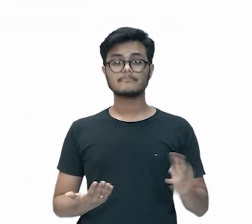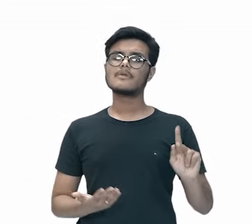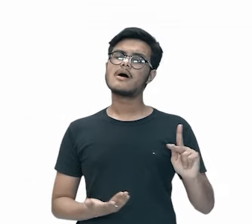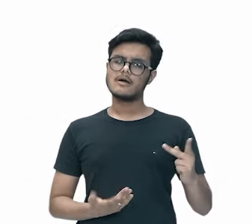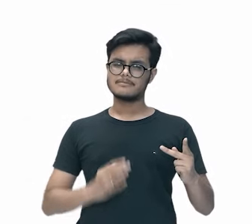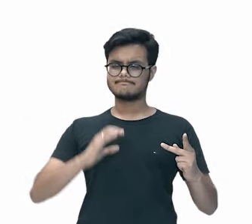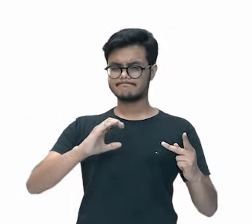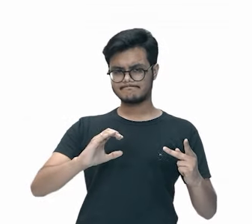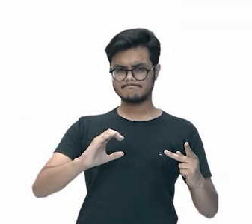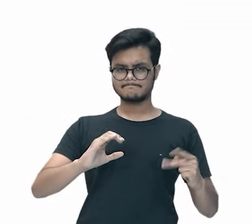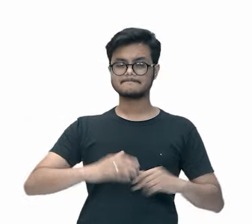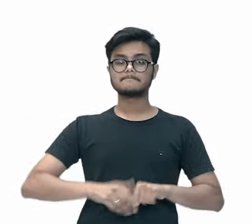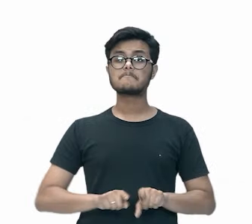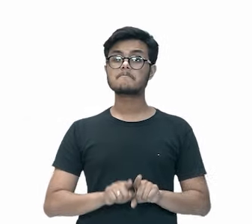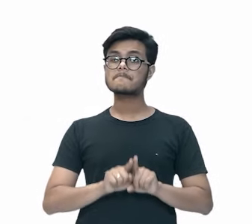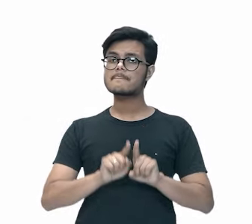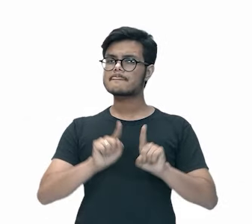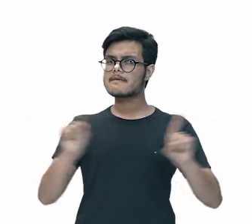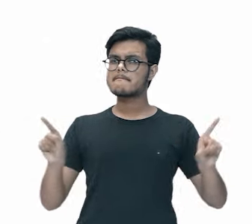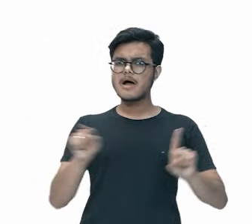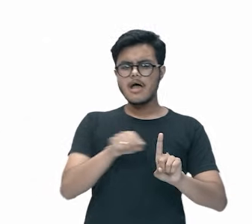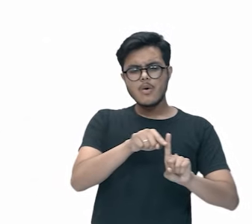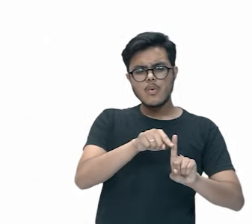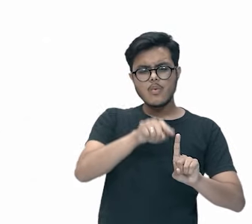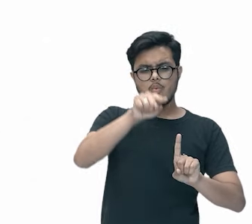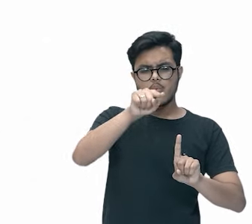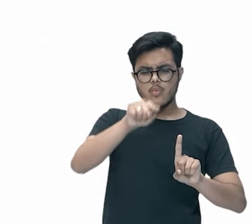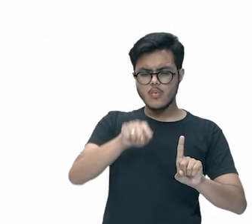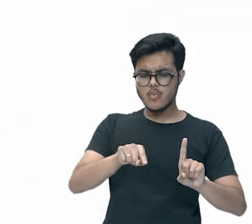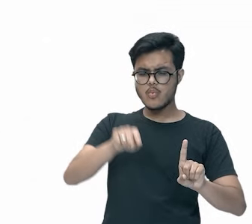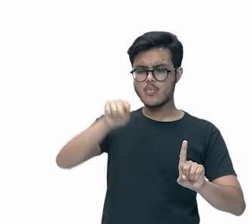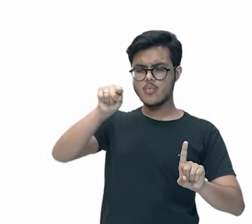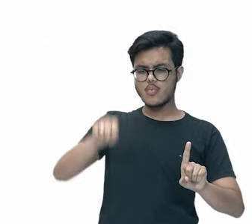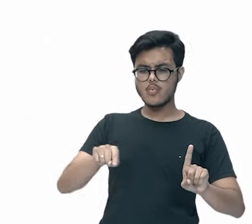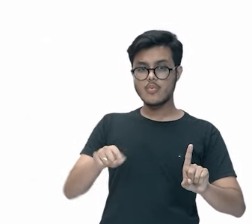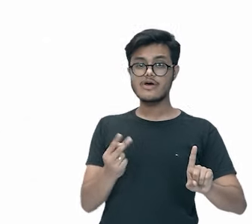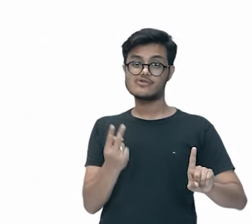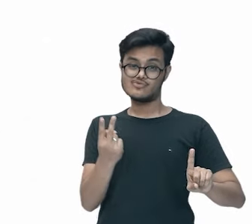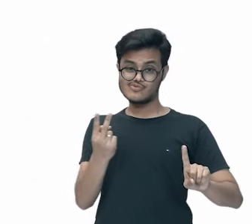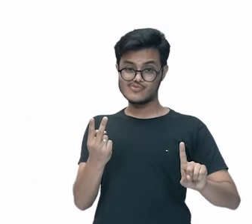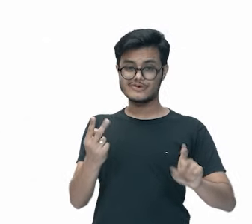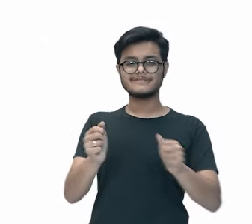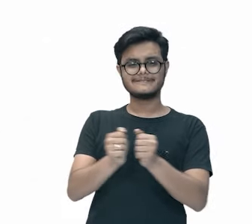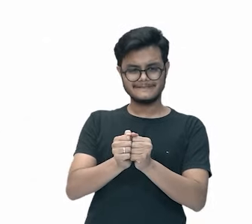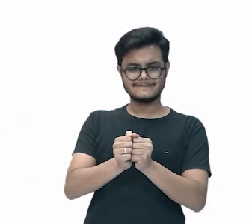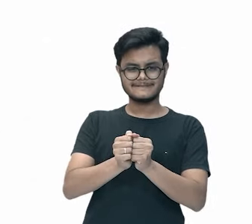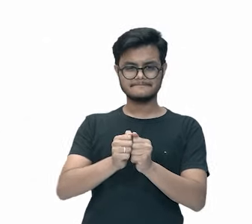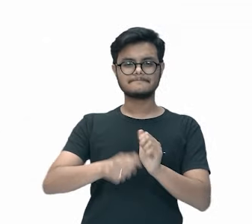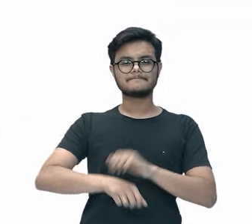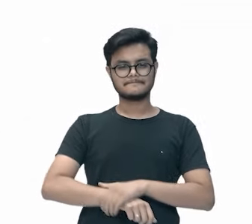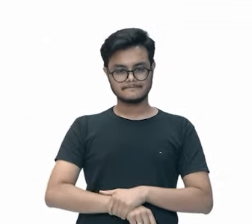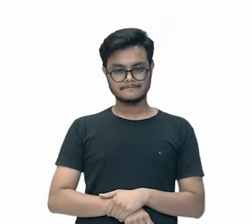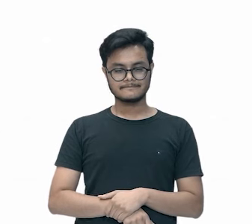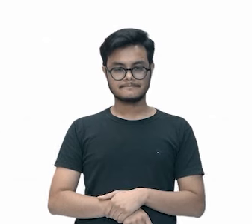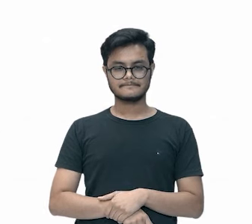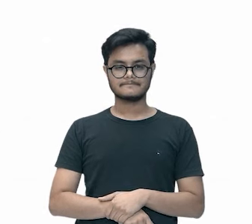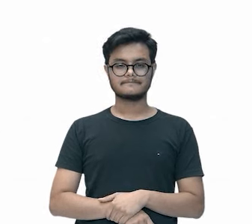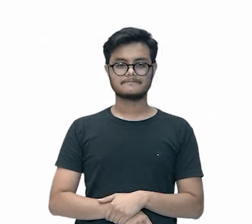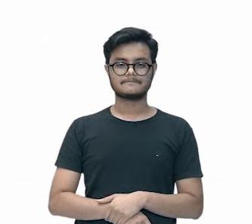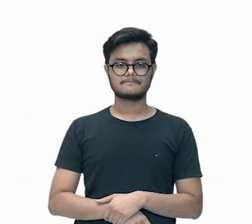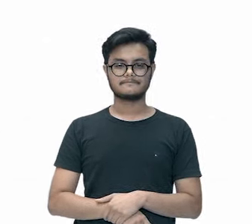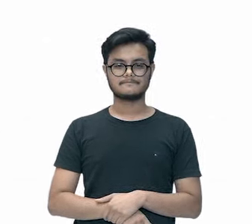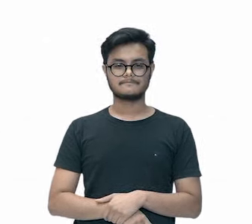hidrocarboneto, mas que possui na sua cadeia uma ligação dupla, tá? É aquela ligação com 2 tracinhos, ok?